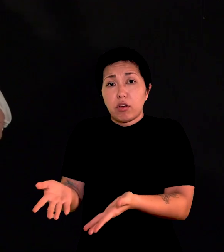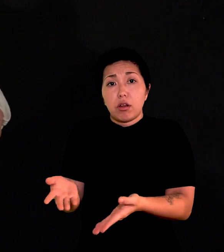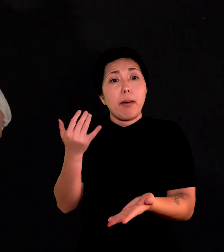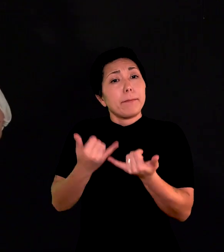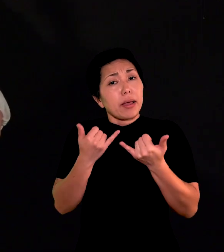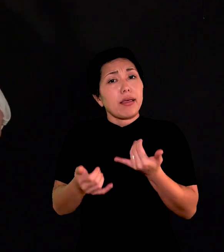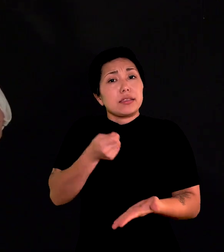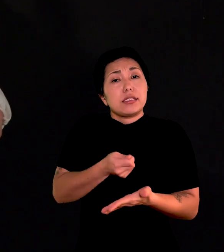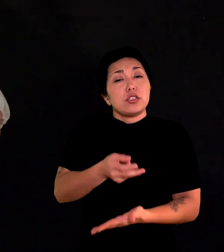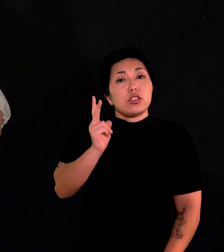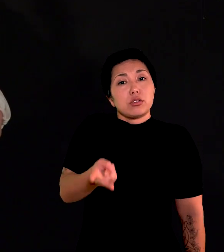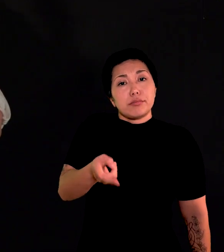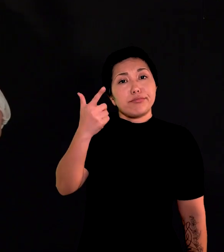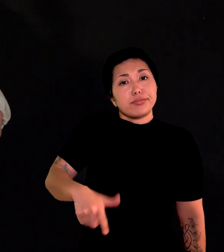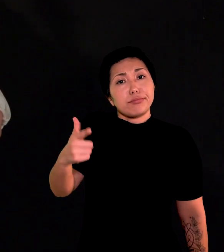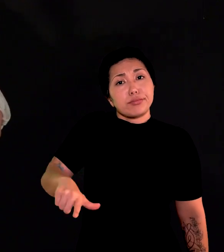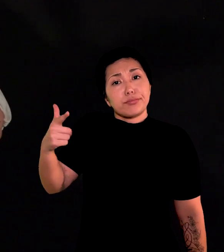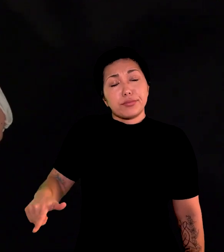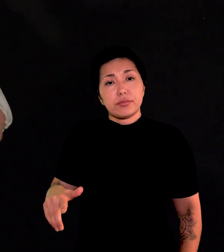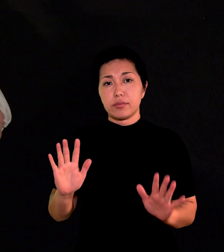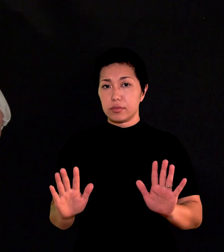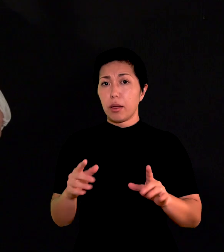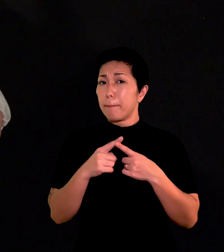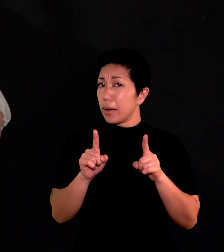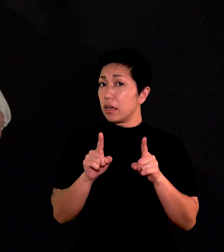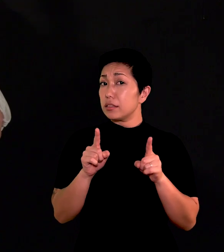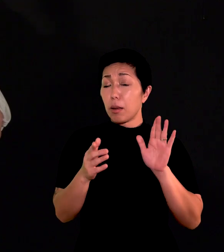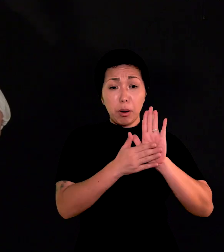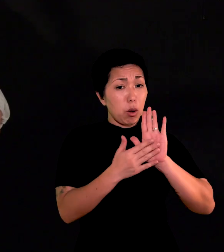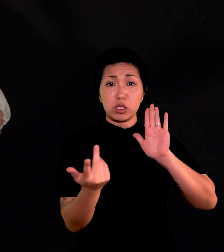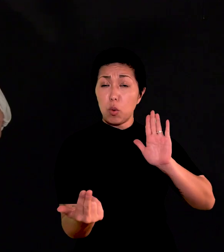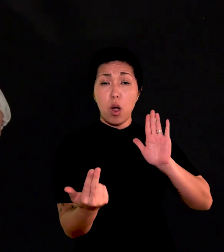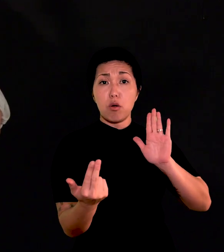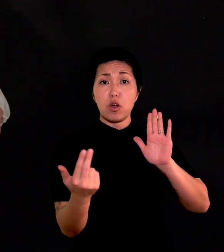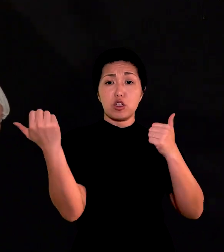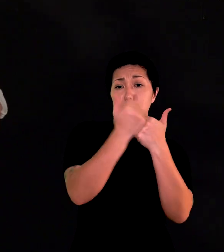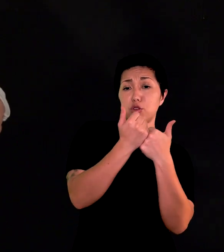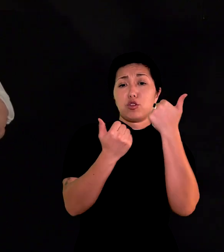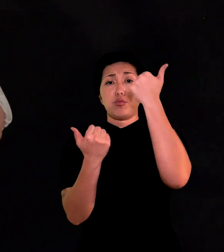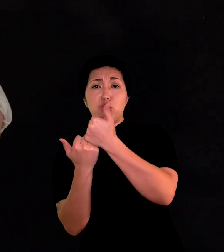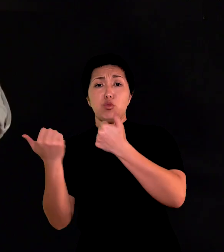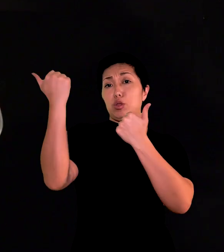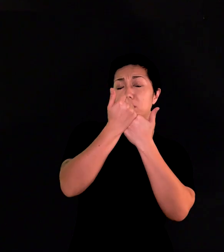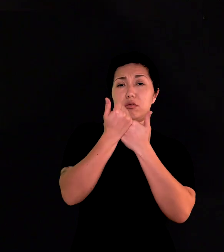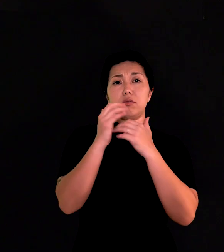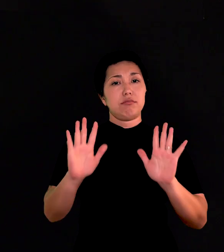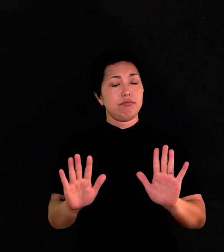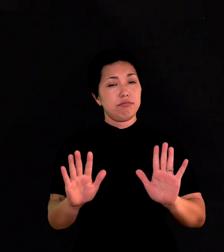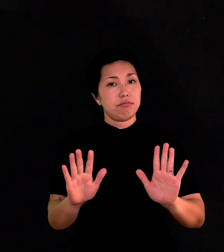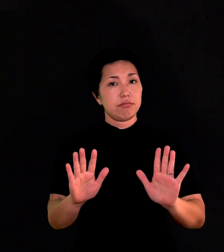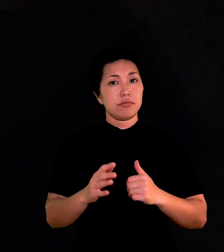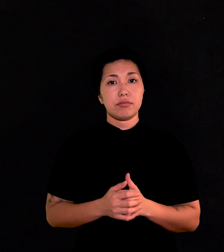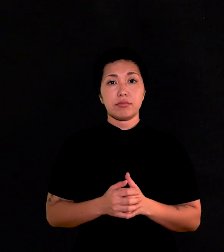fora. Gente, é insistir na mesma coisa, só trocando uma de lugar. O jogo continua o mesmo, só que eu tiro isso daqui e troco por esse